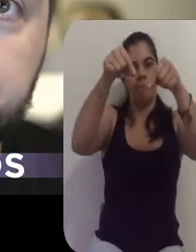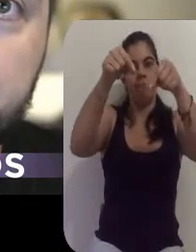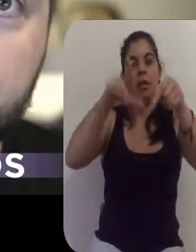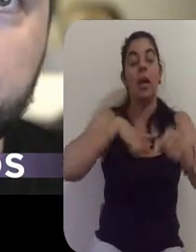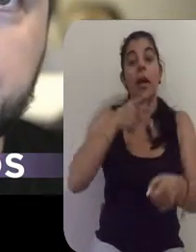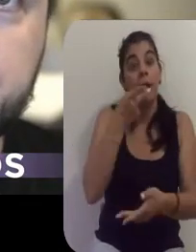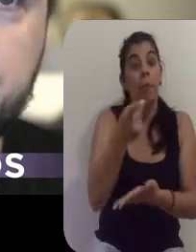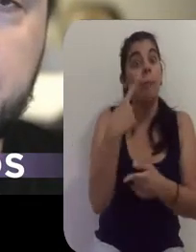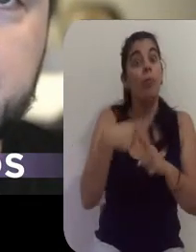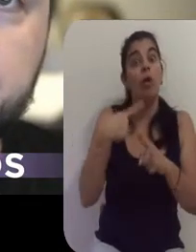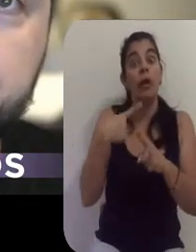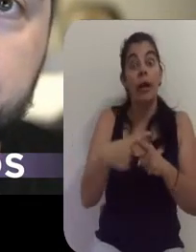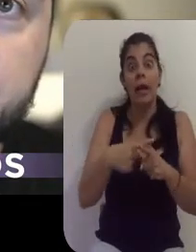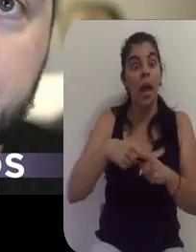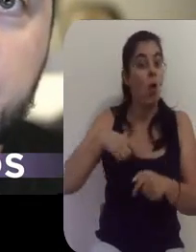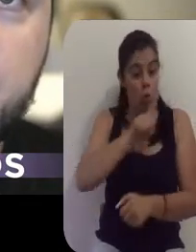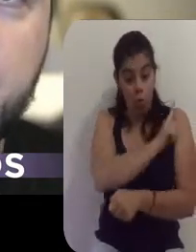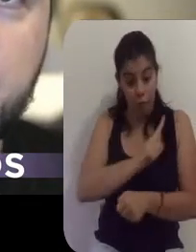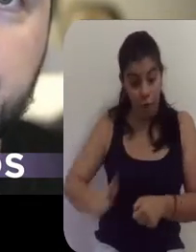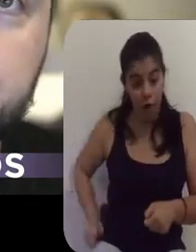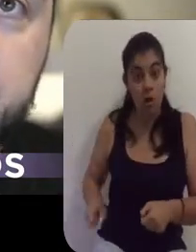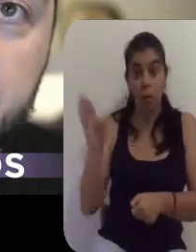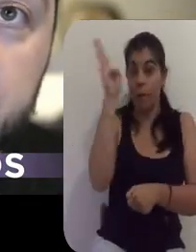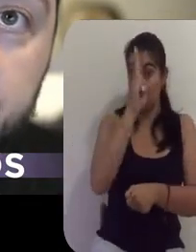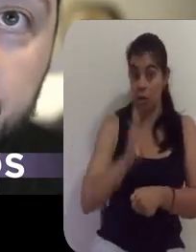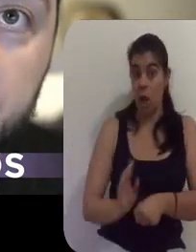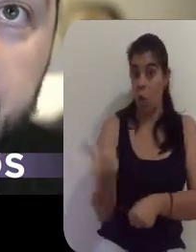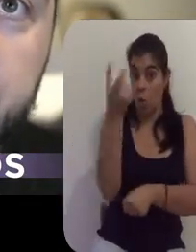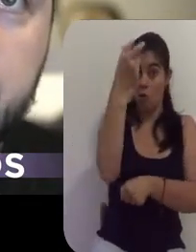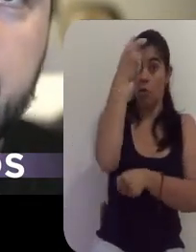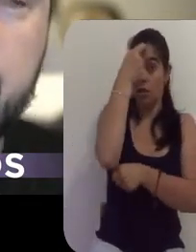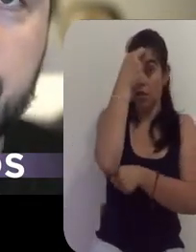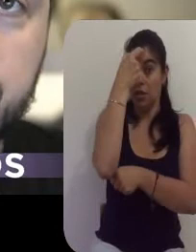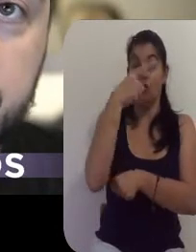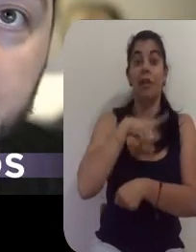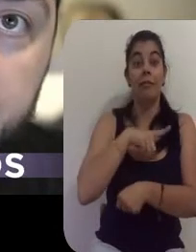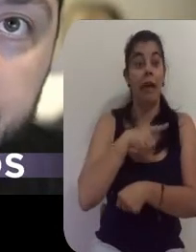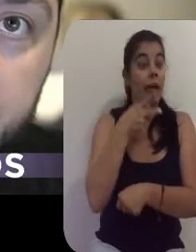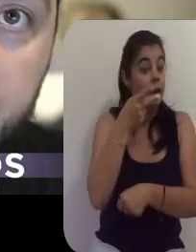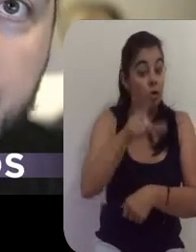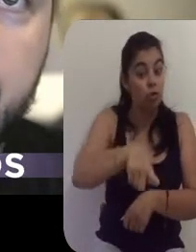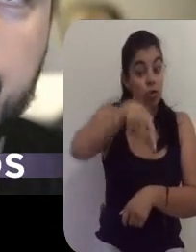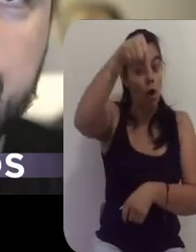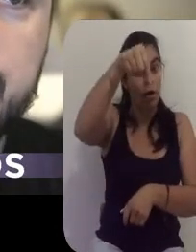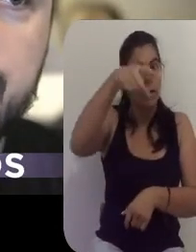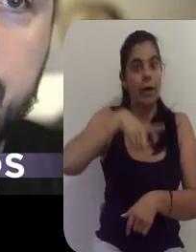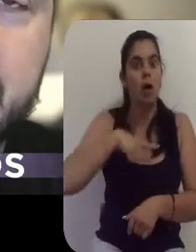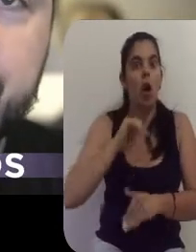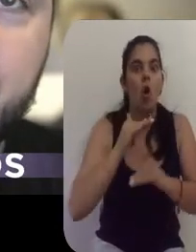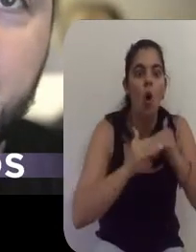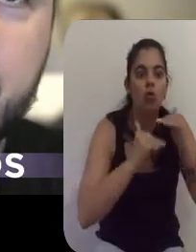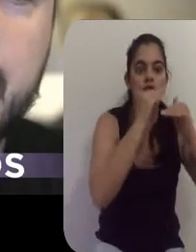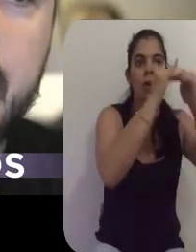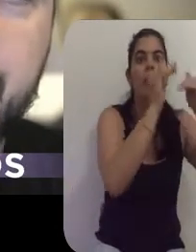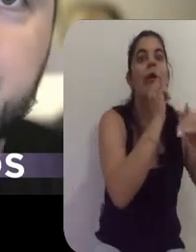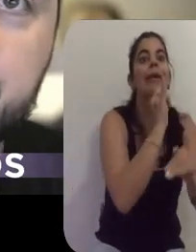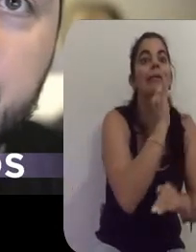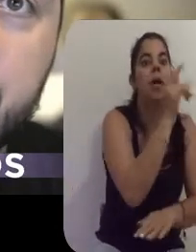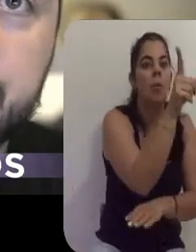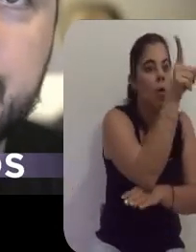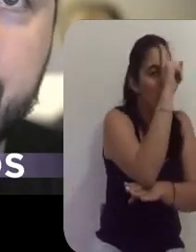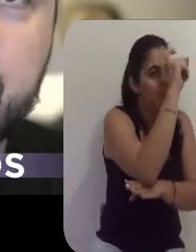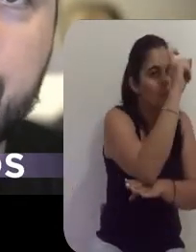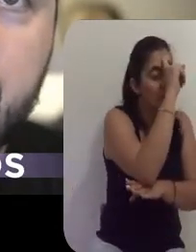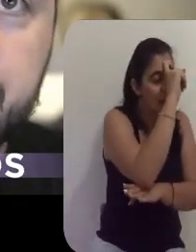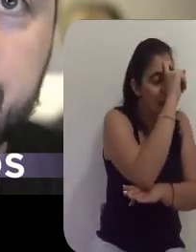tomar. Quando a gente começa a construir leitos de hospital dessa forma, em todos os lugares, e quando a gente começa a falar que em abril